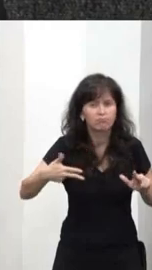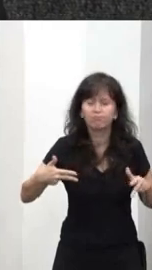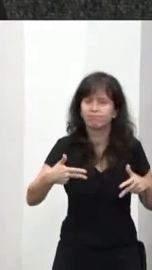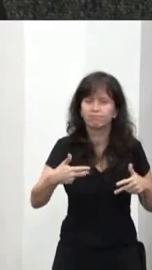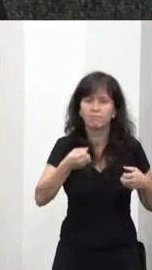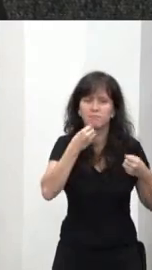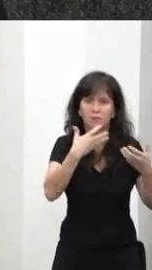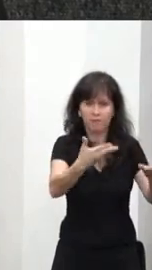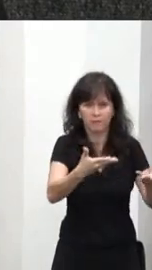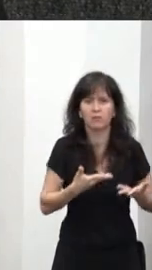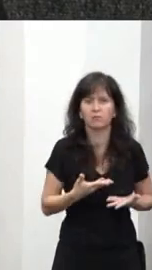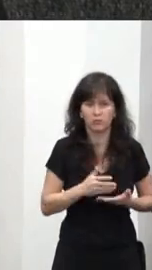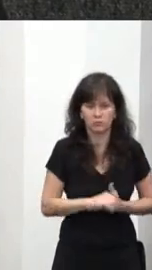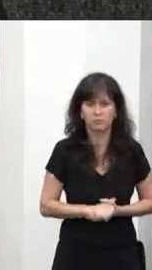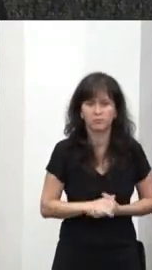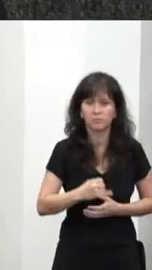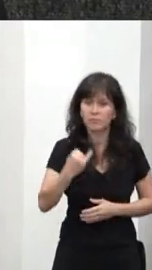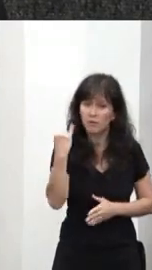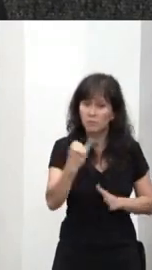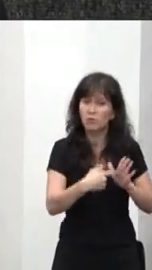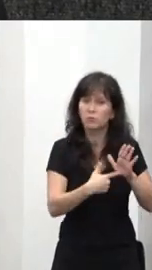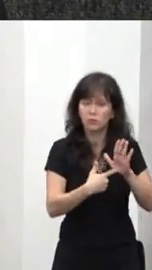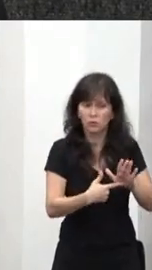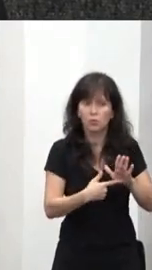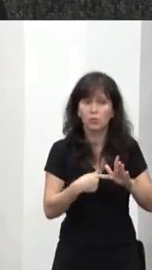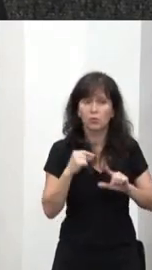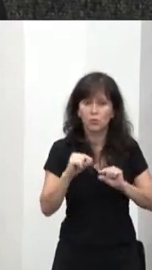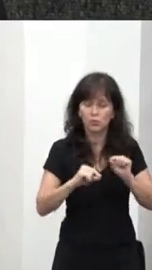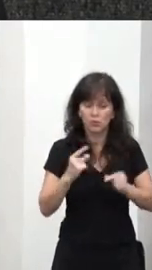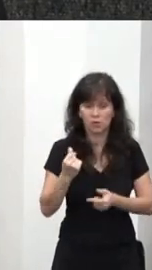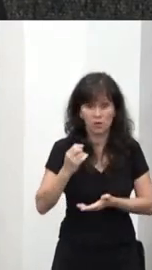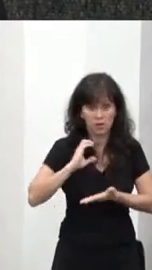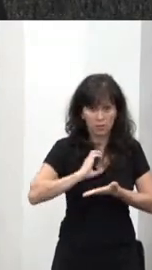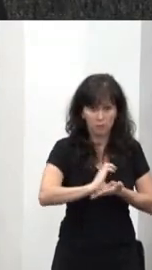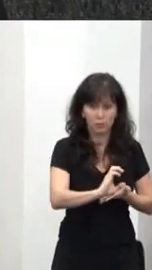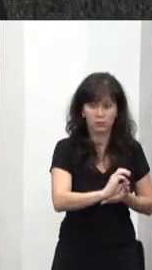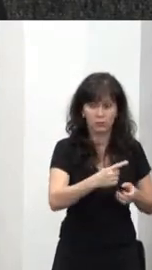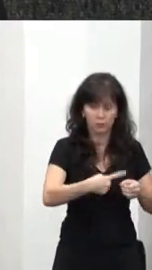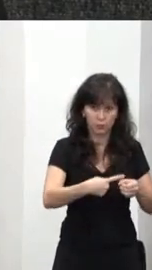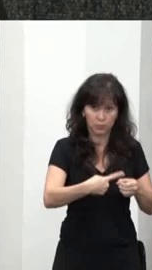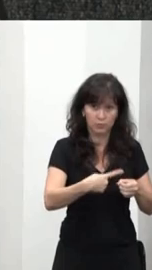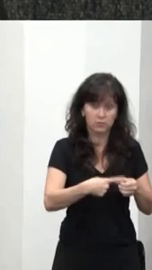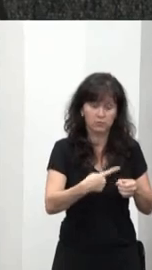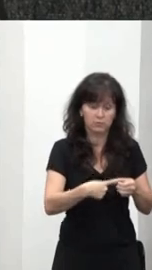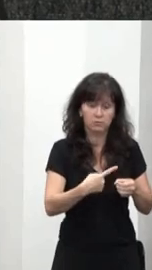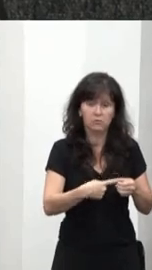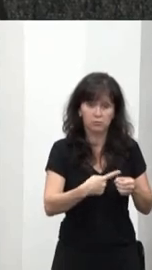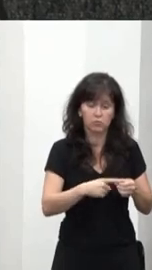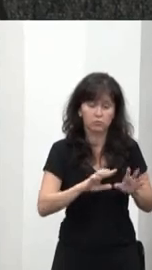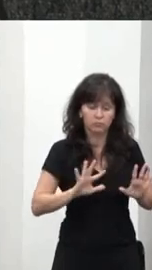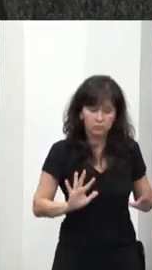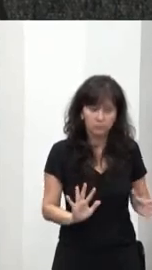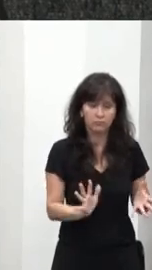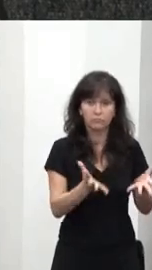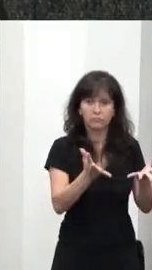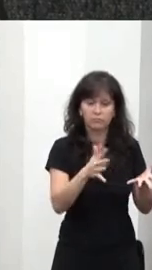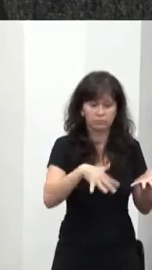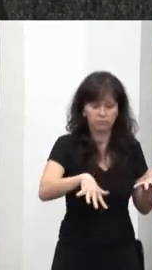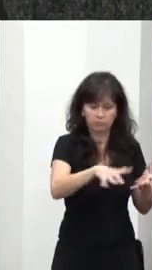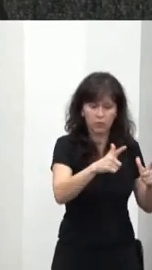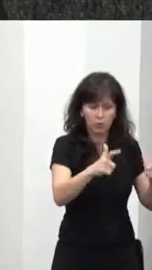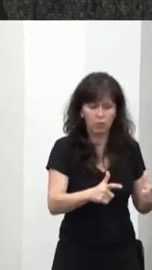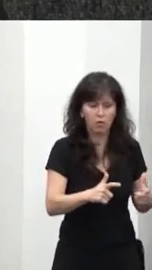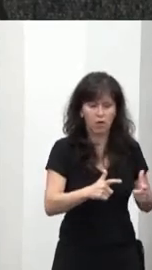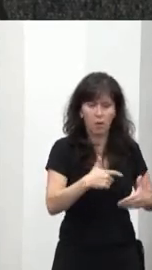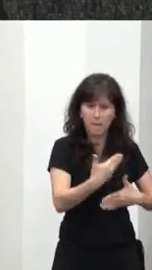é importante destacar que o recurso que será destinado aos municípios além de incentivar a cena local também